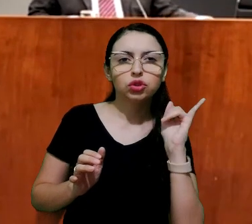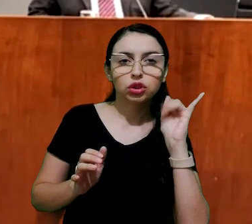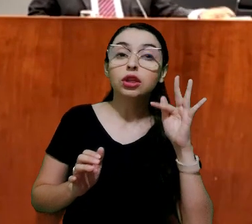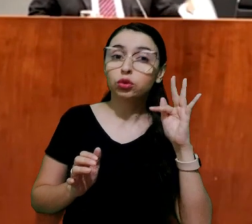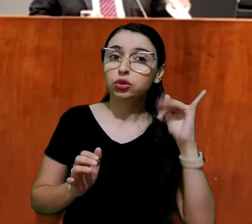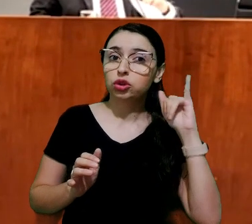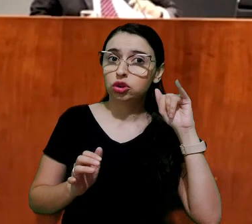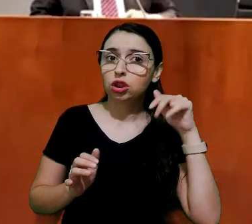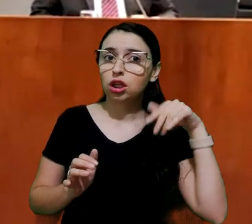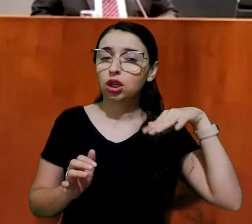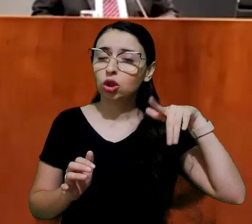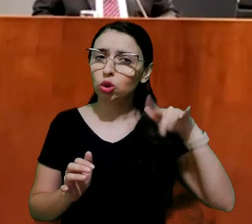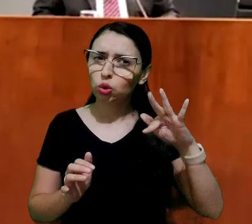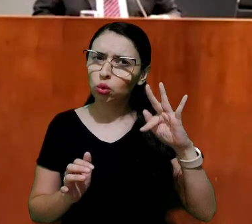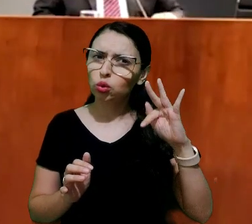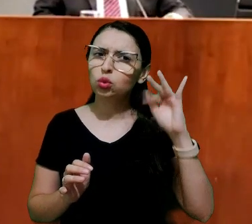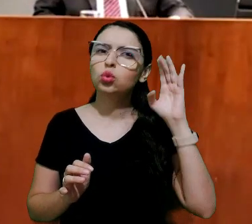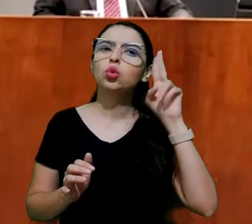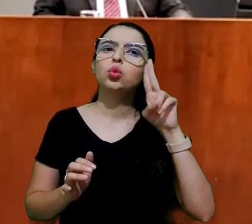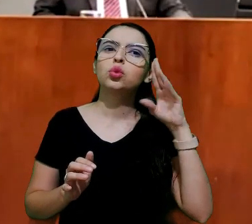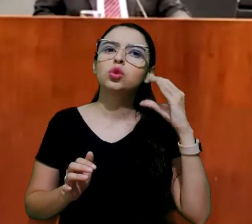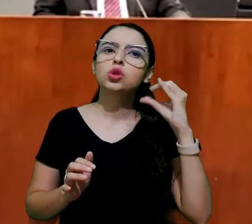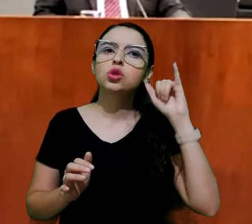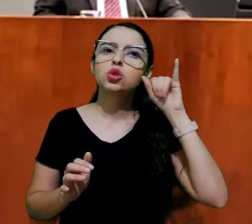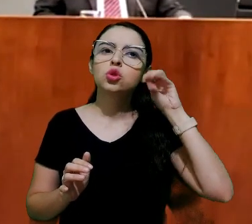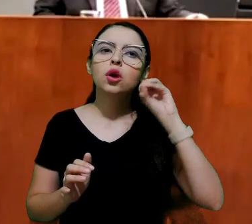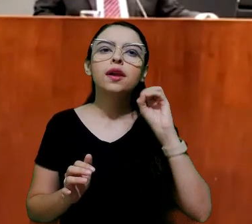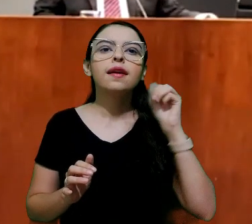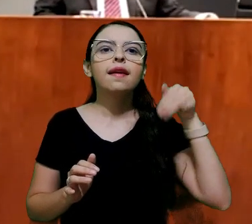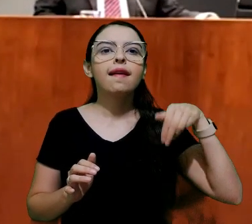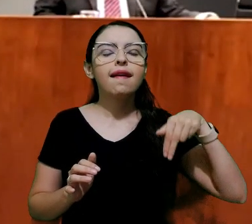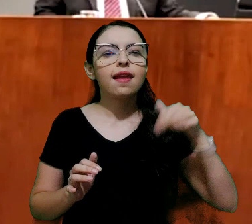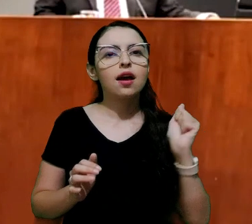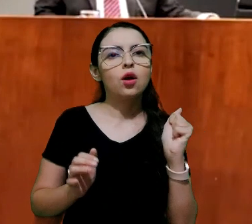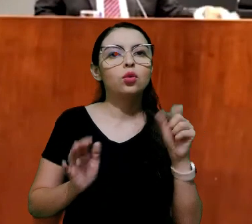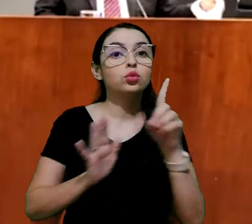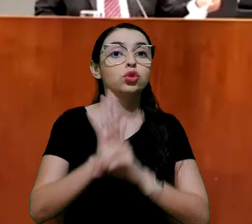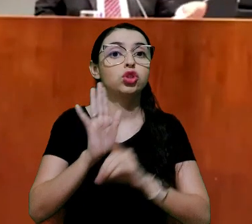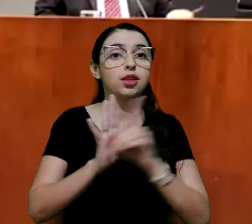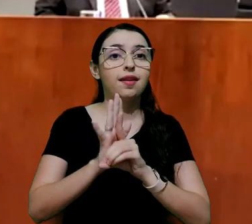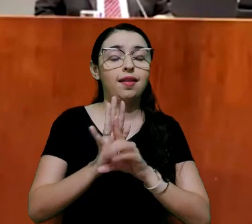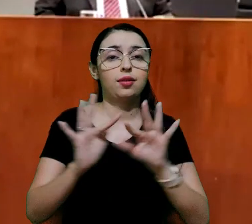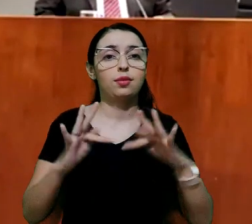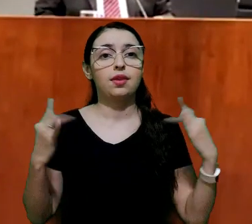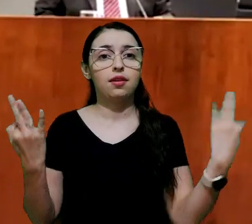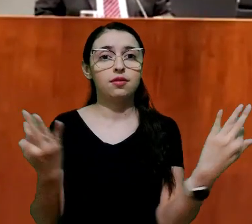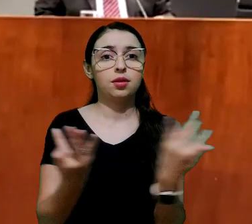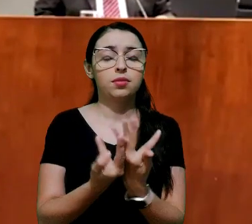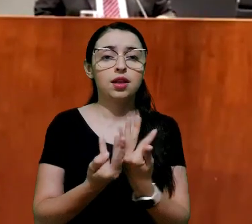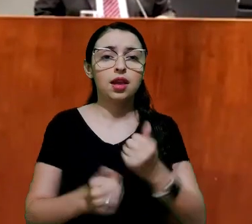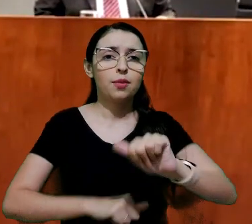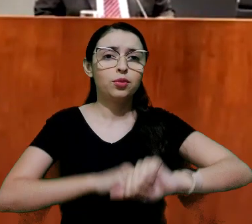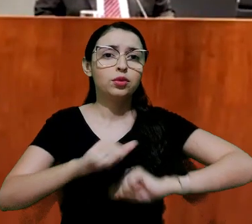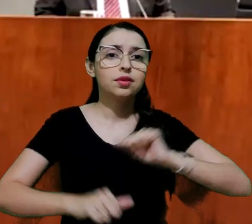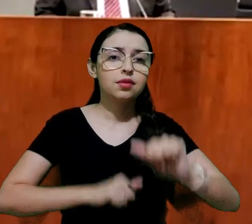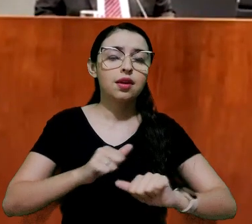modernização do direito de família. O giro da propriedade seguirá para a